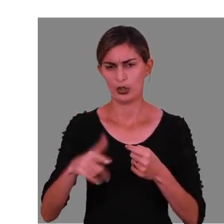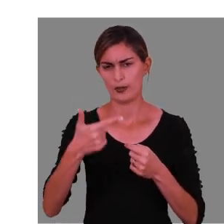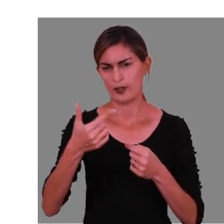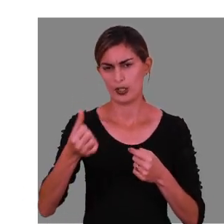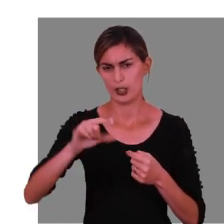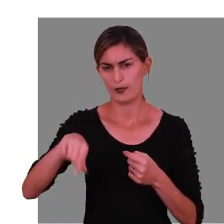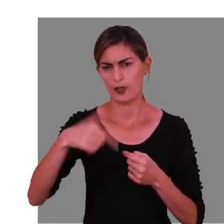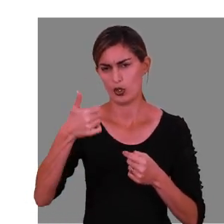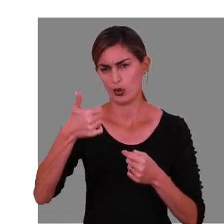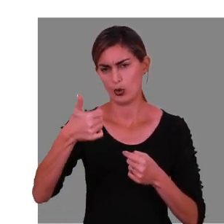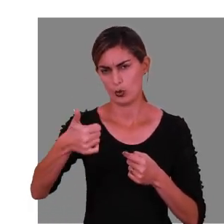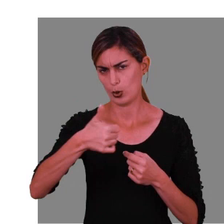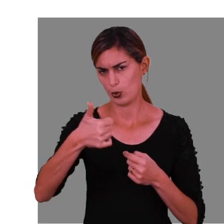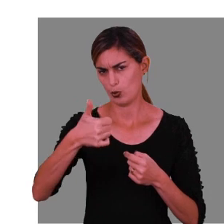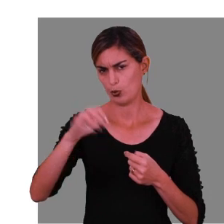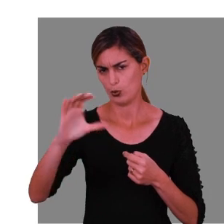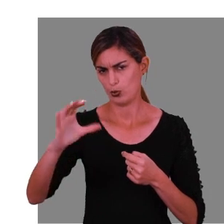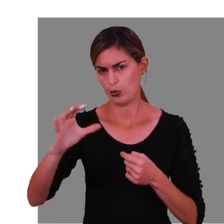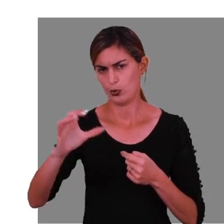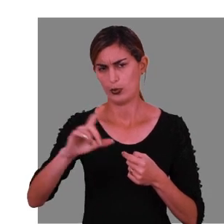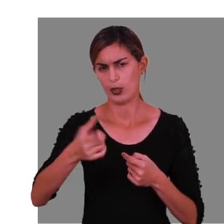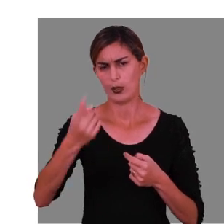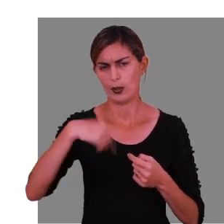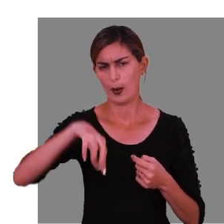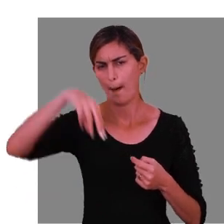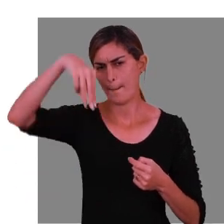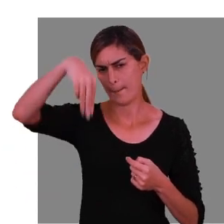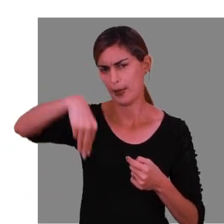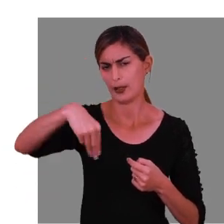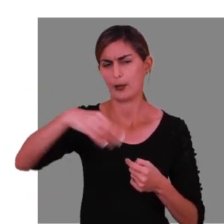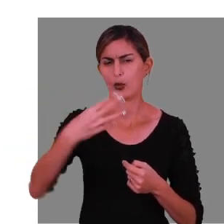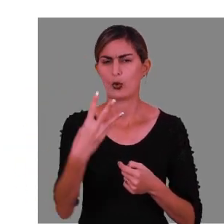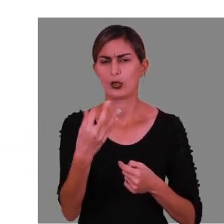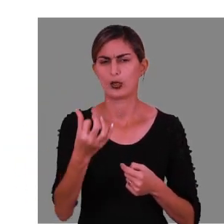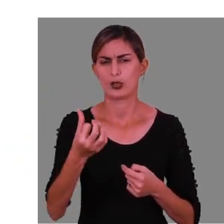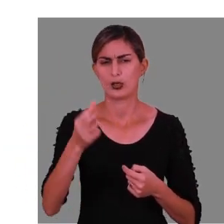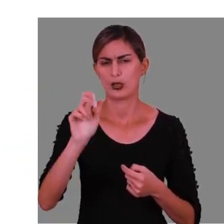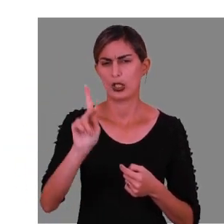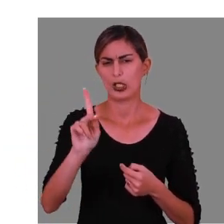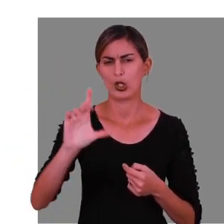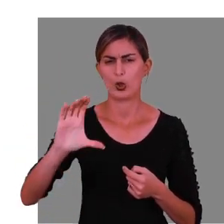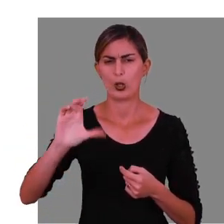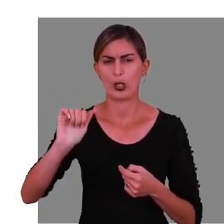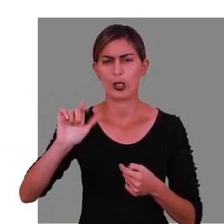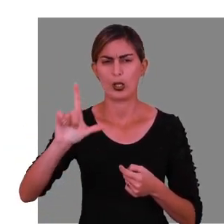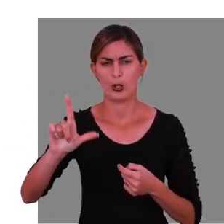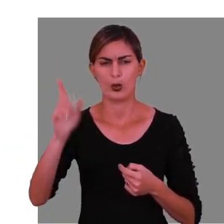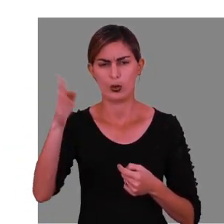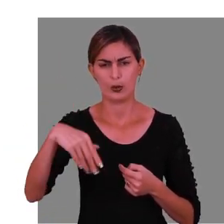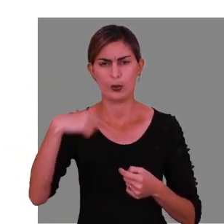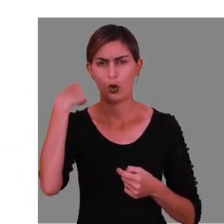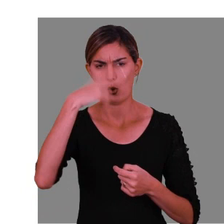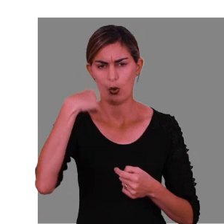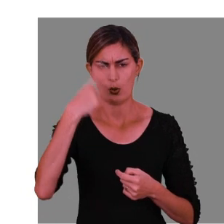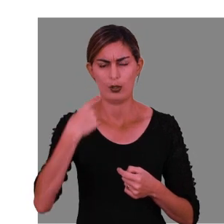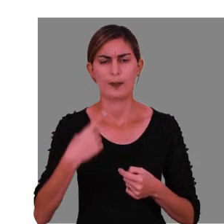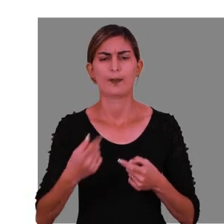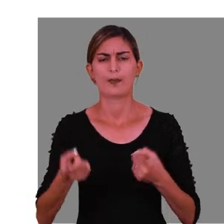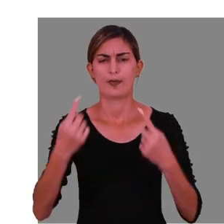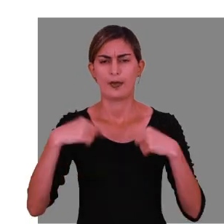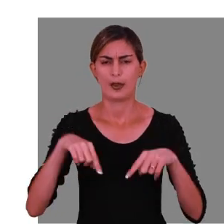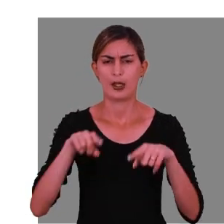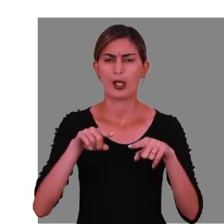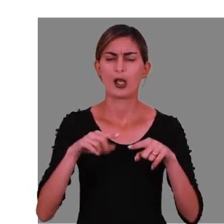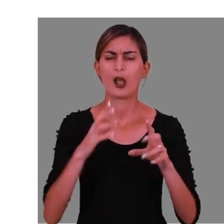IBUTG 26,1 graus Celsius e o metabolismo de 468 quilocalorias por hora, temos a partir